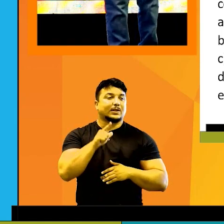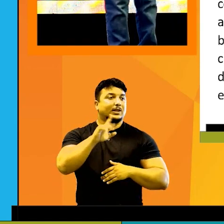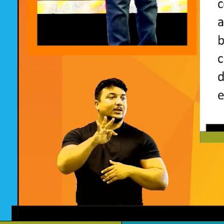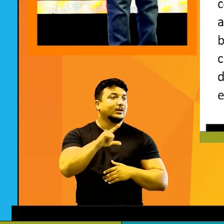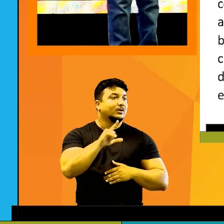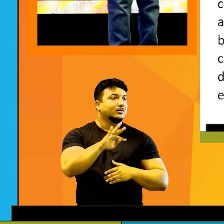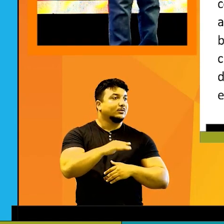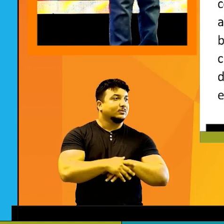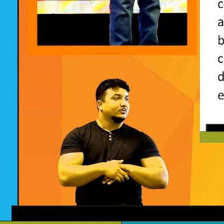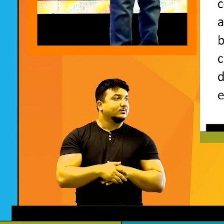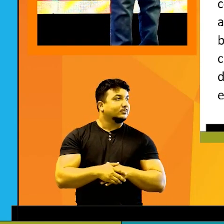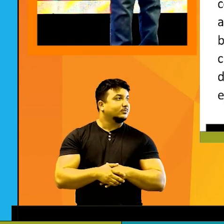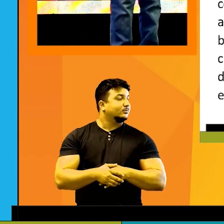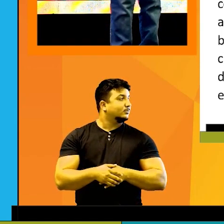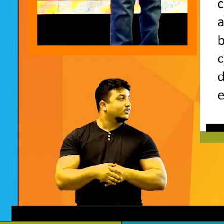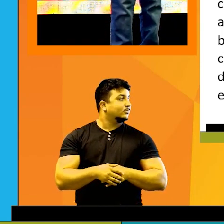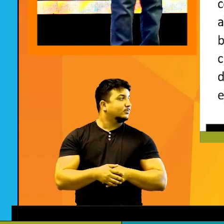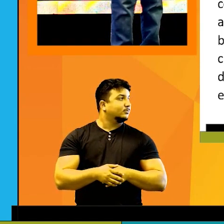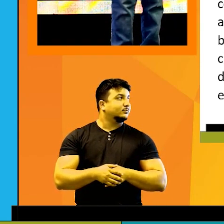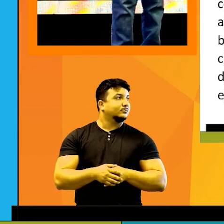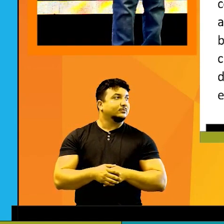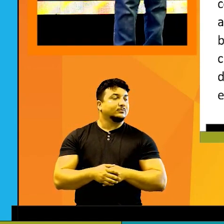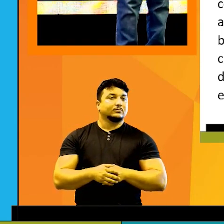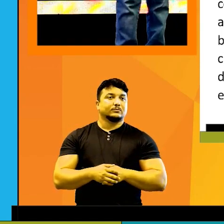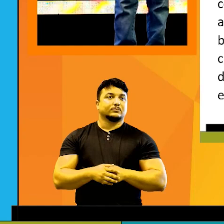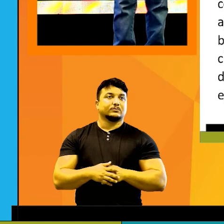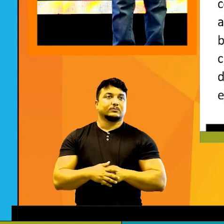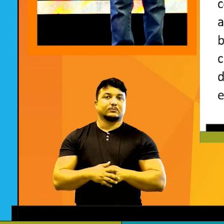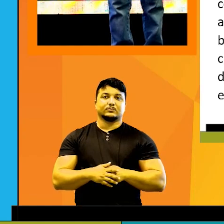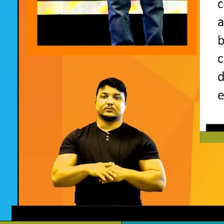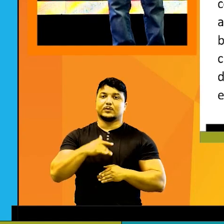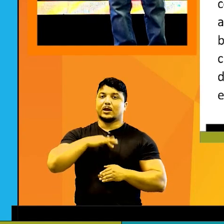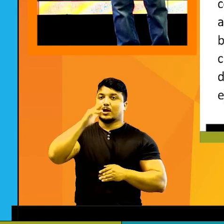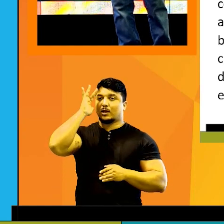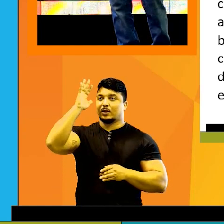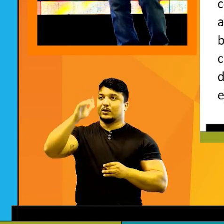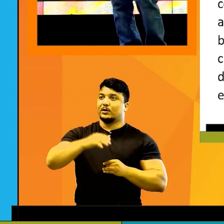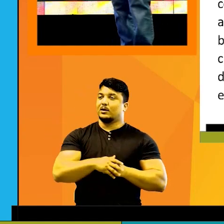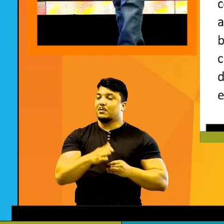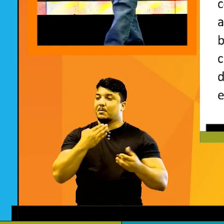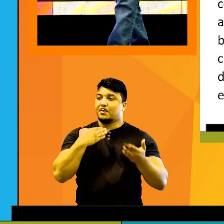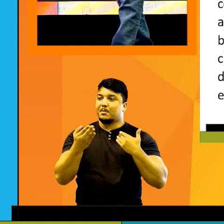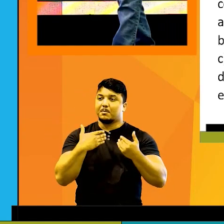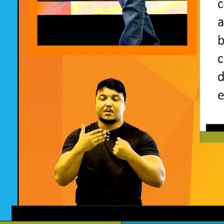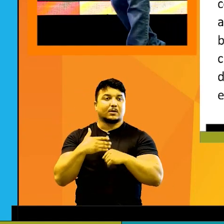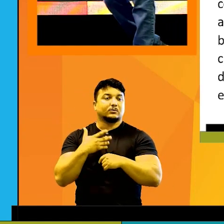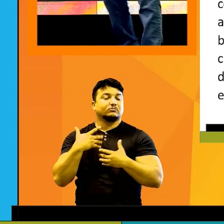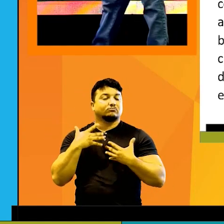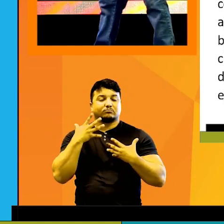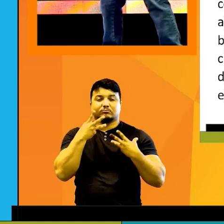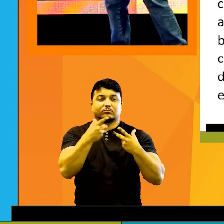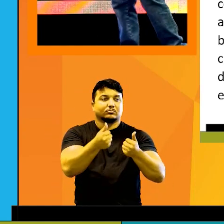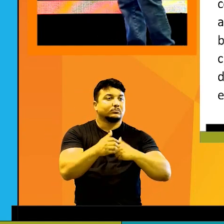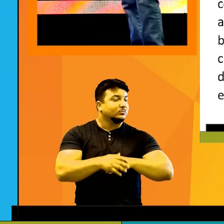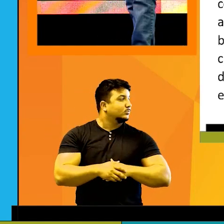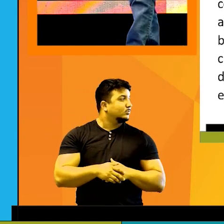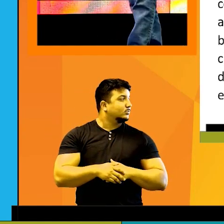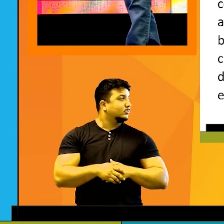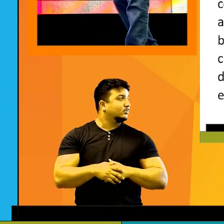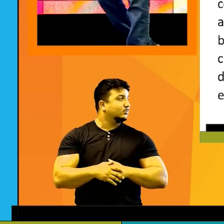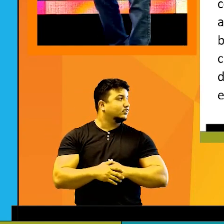que vem Enem, e eu que vem bem. É uma viagem, é um bate-papo gostoso, lírico, emocional,